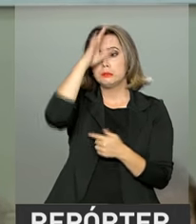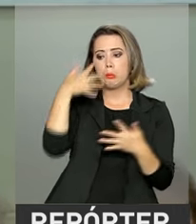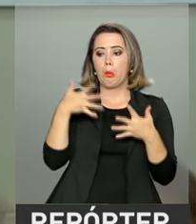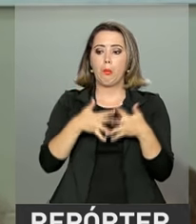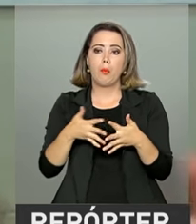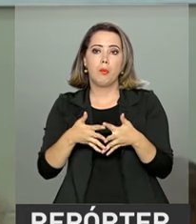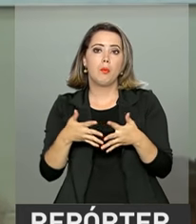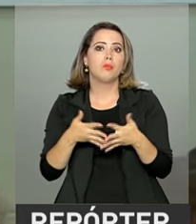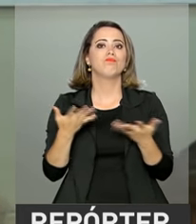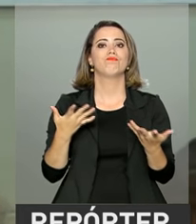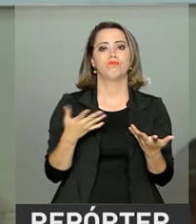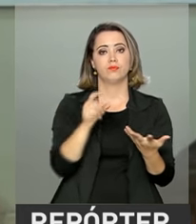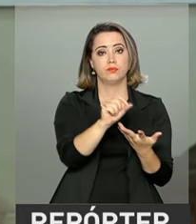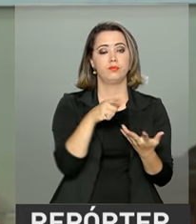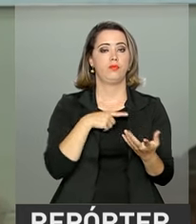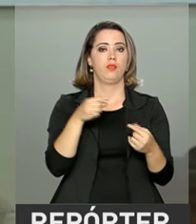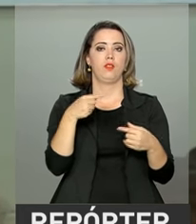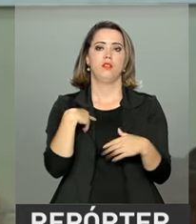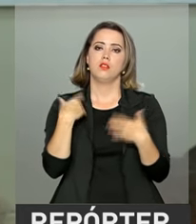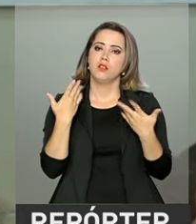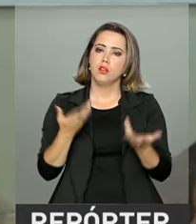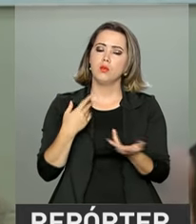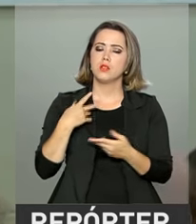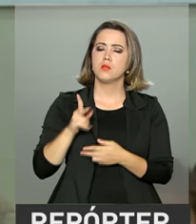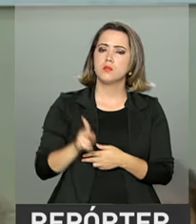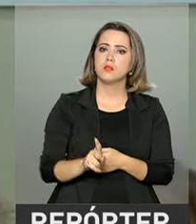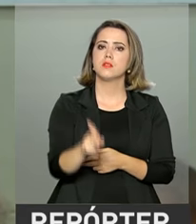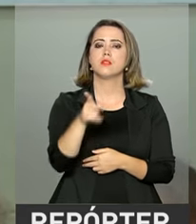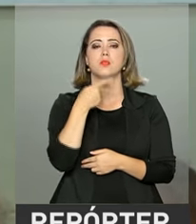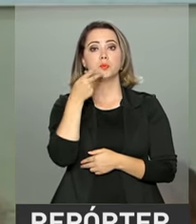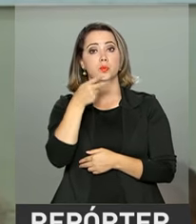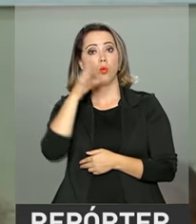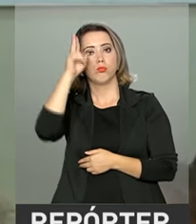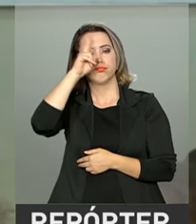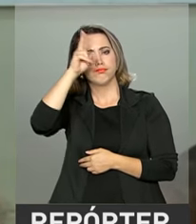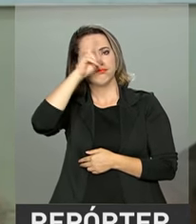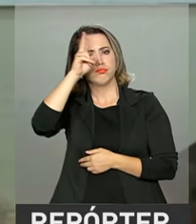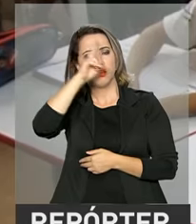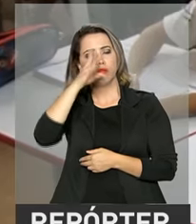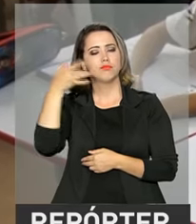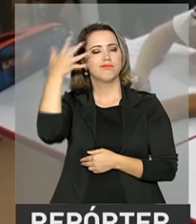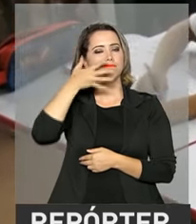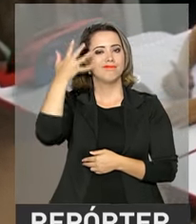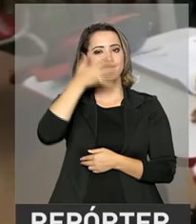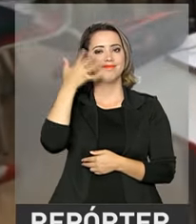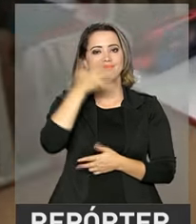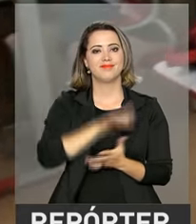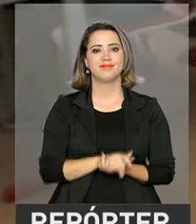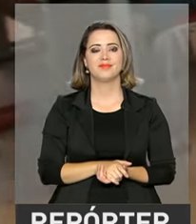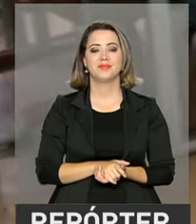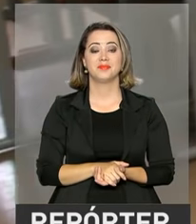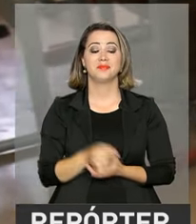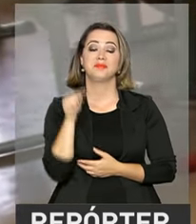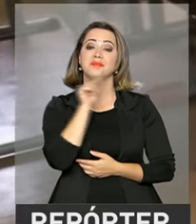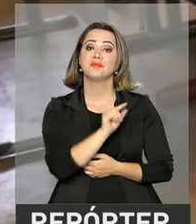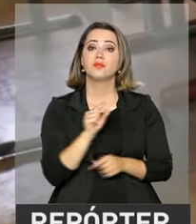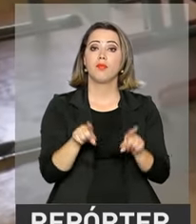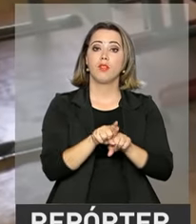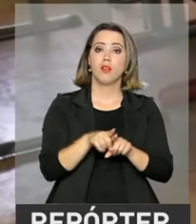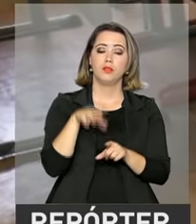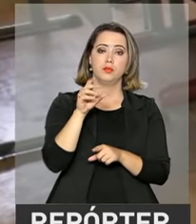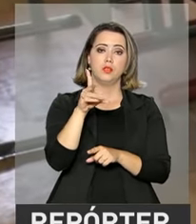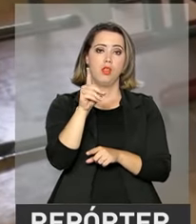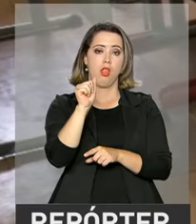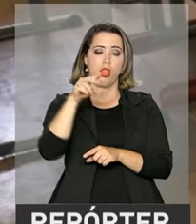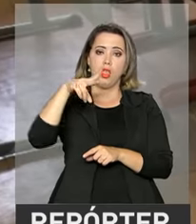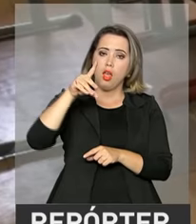sala. E desde então eu sempre usei a contação de história como principal ferramenta dentro da sala de aula. Dados do Censo Escolar da Educação Básica